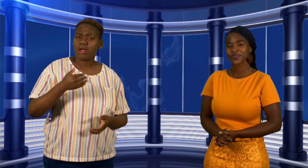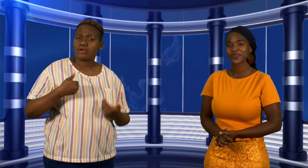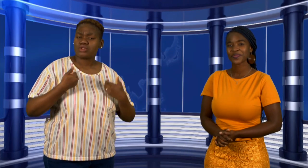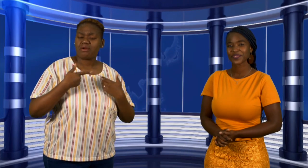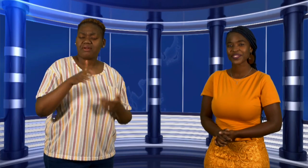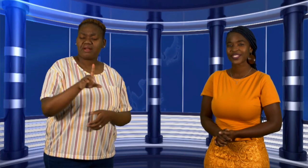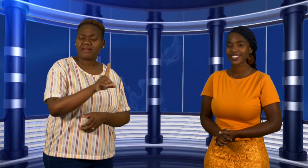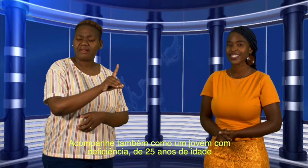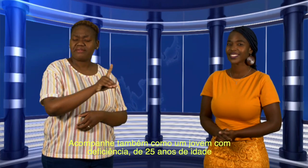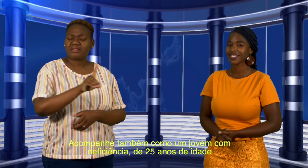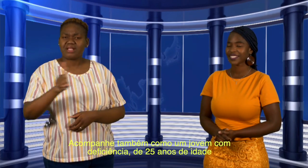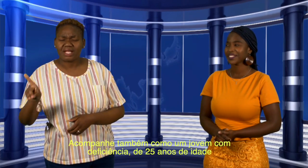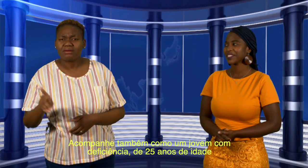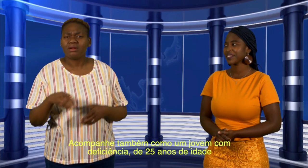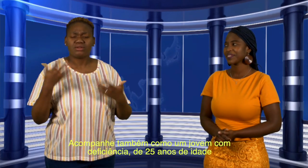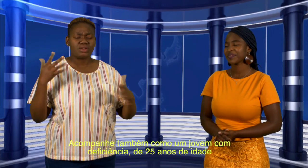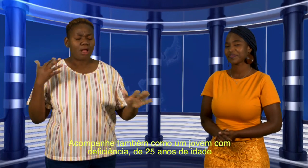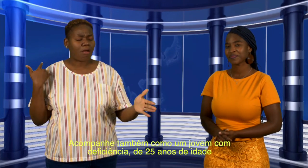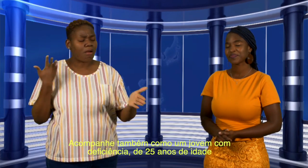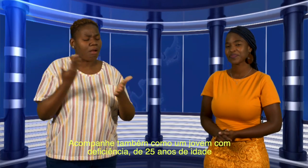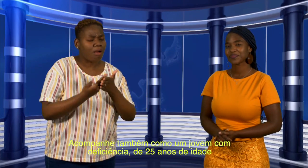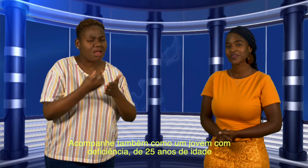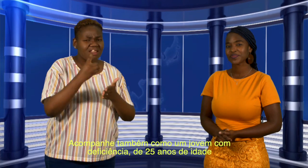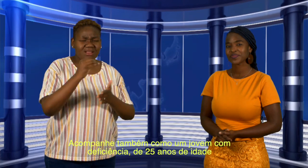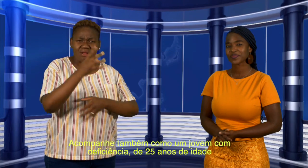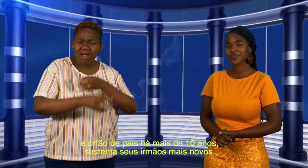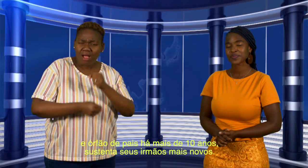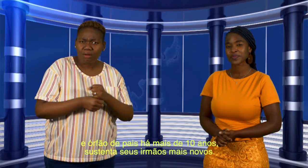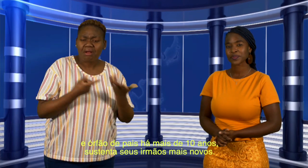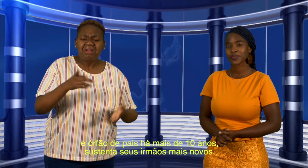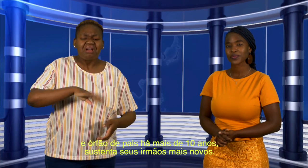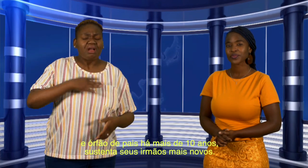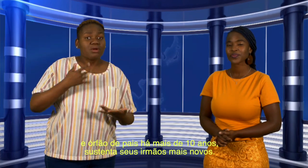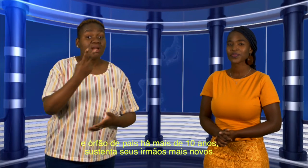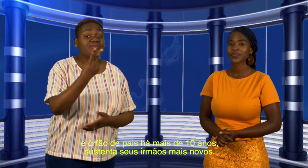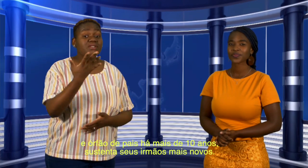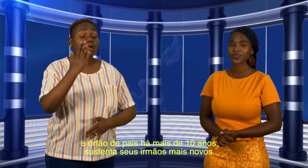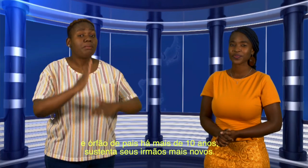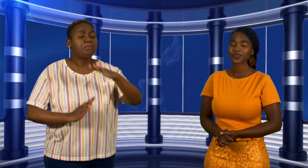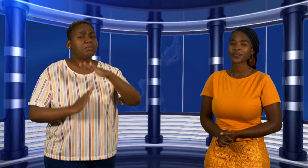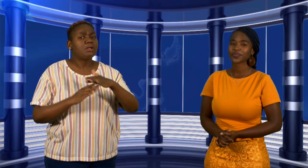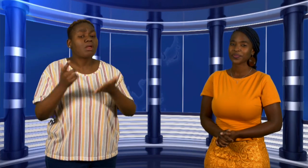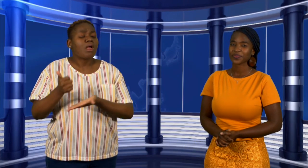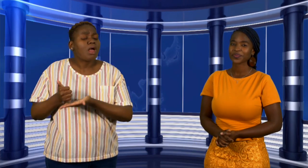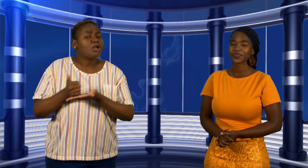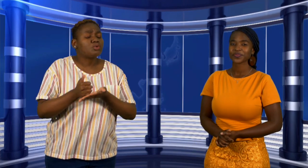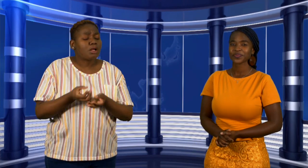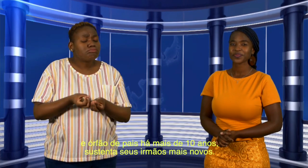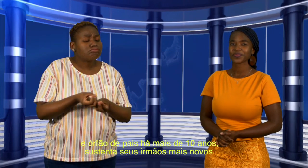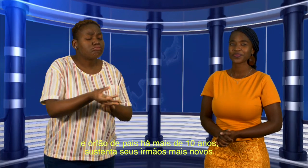deficiência de 25 anos de idade e órfão de pais há mais de 10 anos,